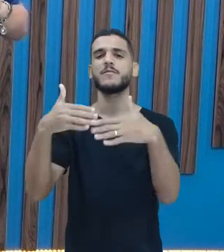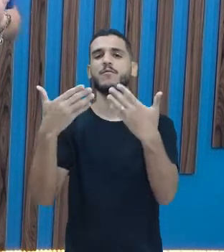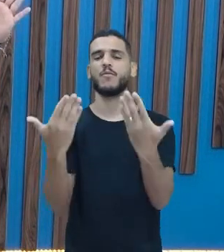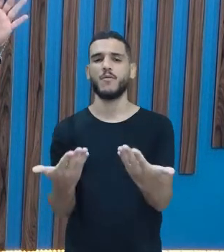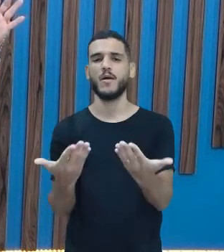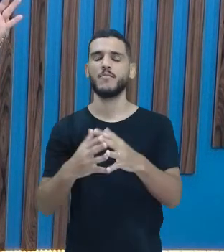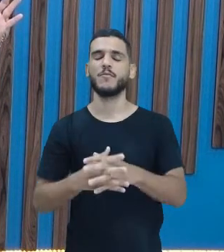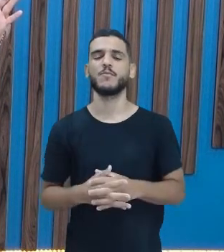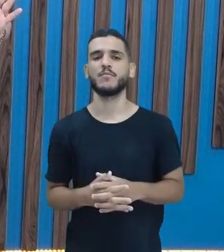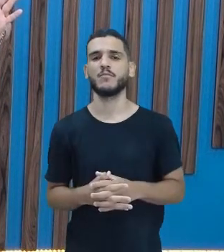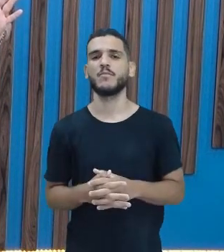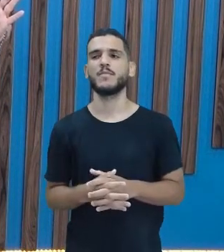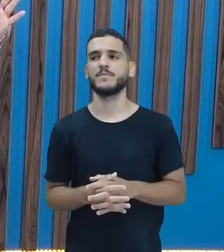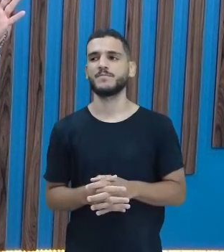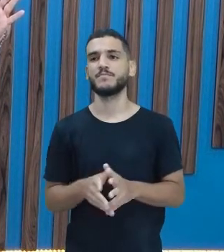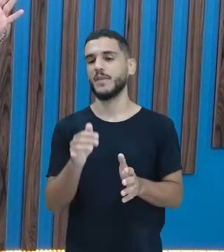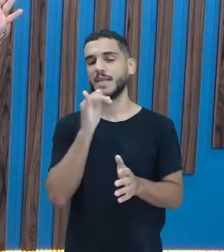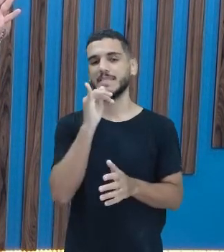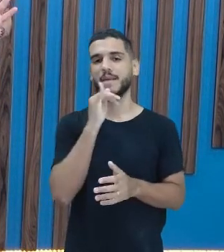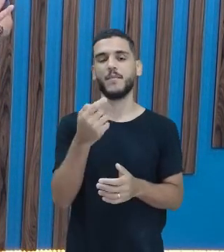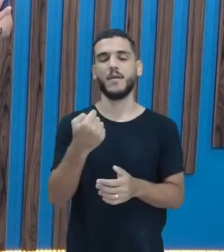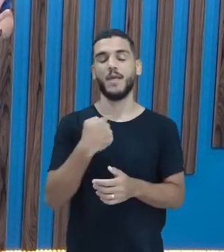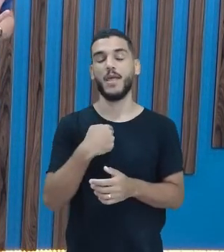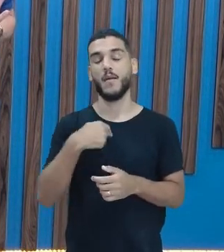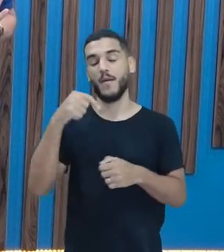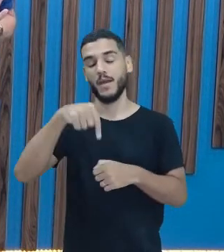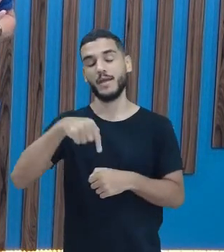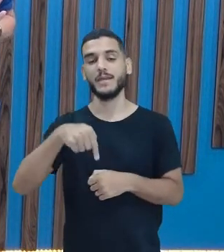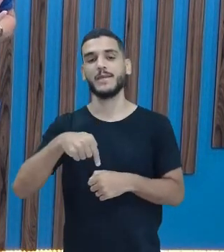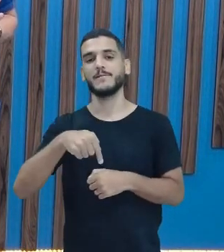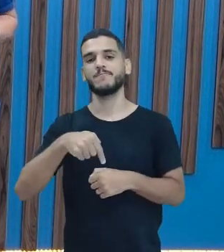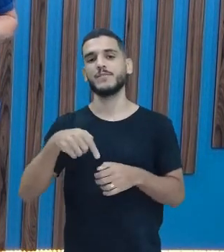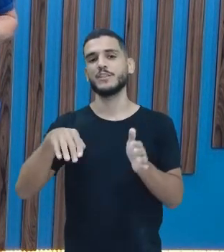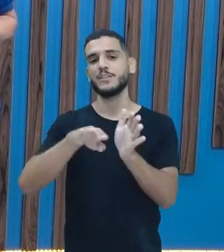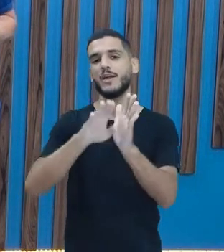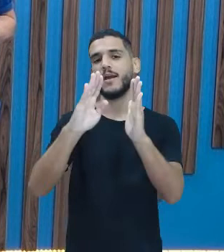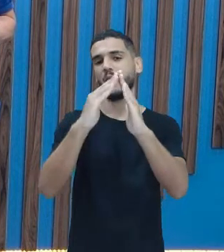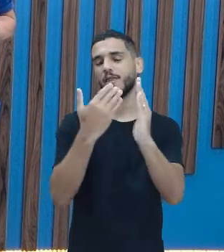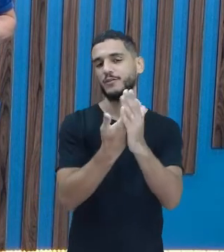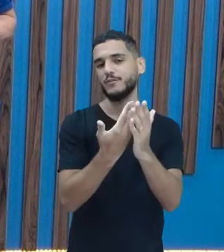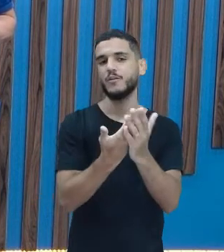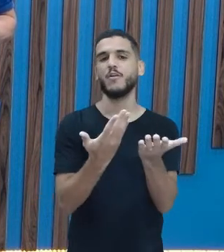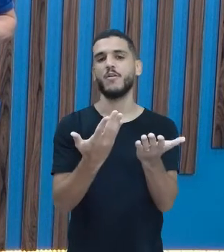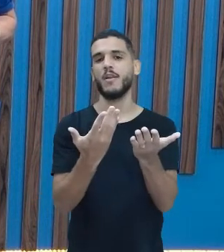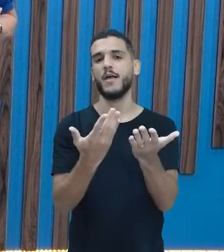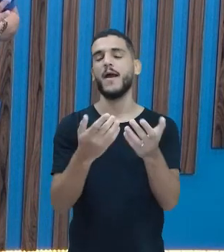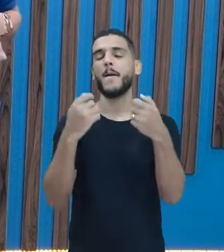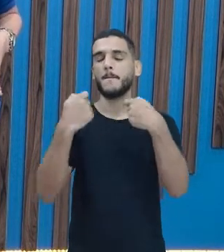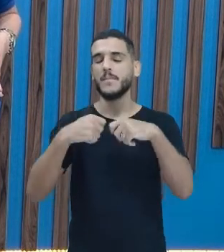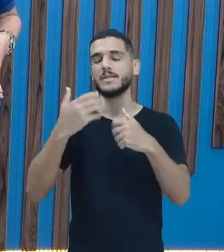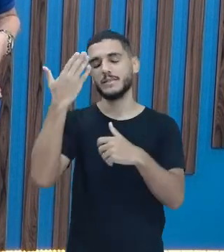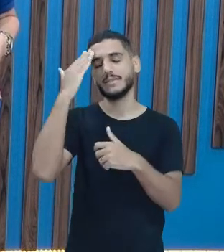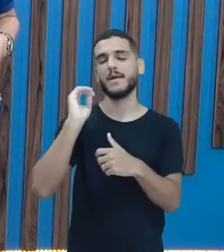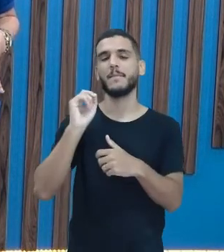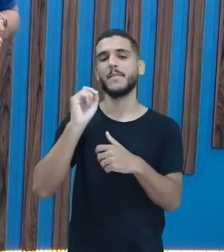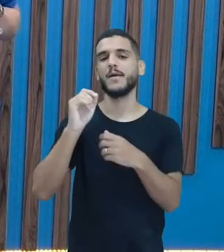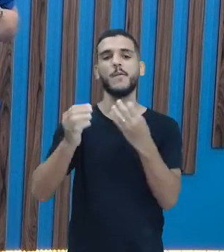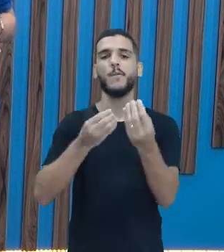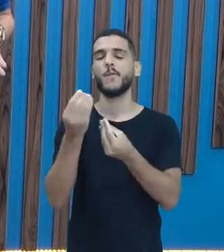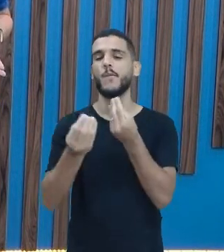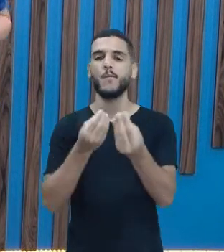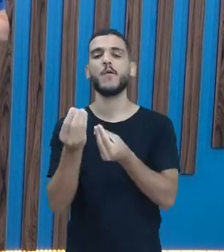Eu estou aqui, quero chegar na escola, então, para eu dar meu primeiro passo, eu preciso saber onde é que eu me